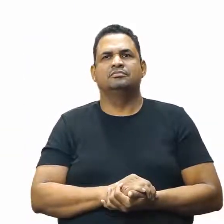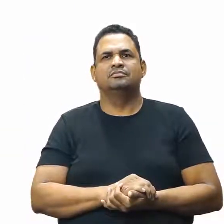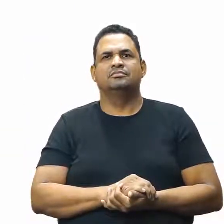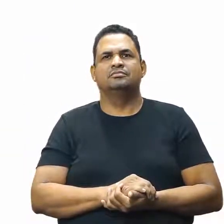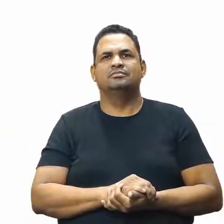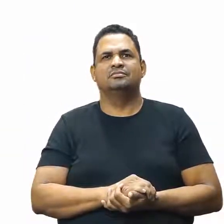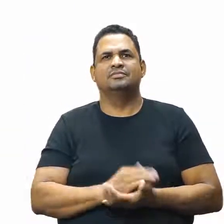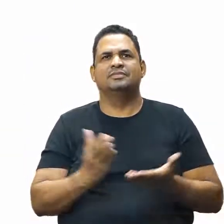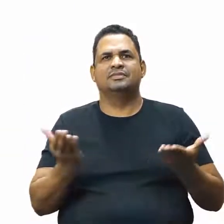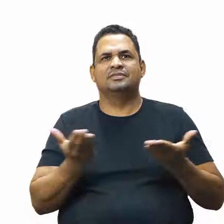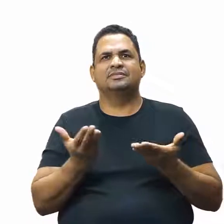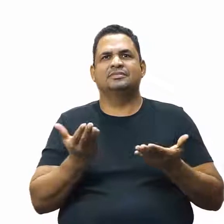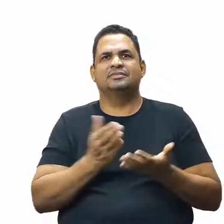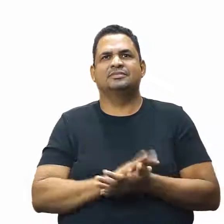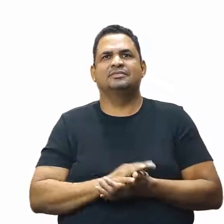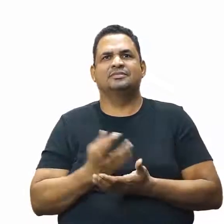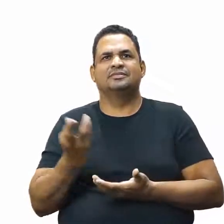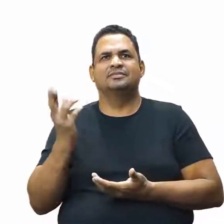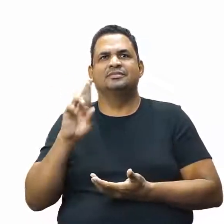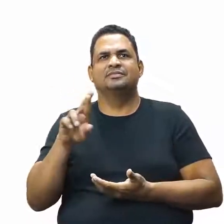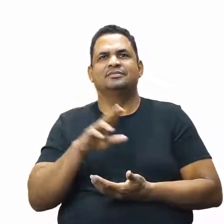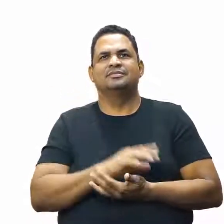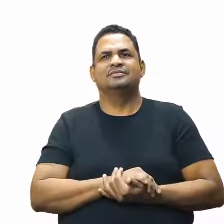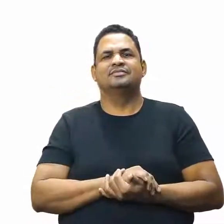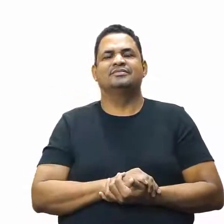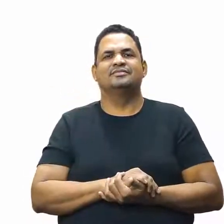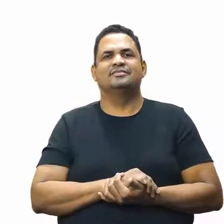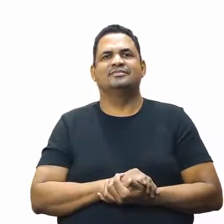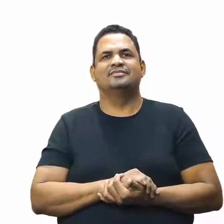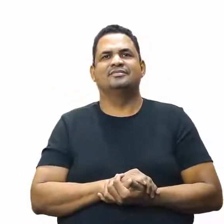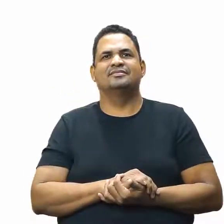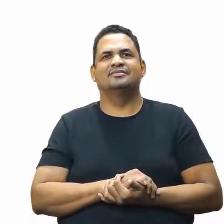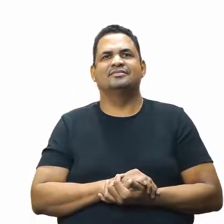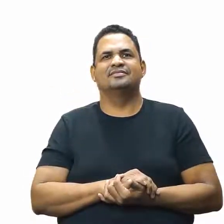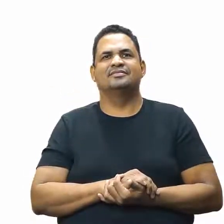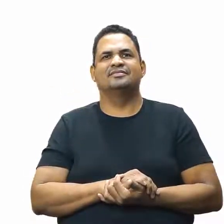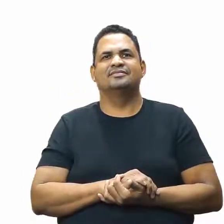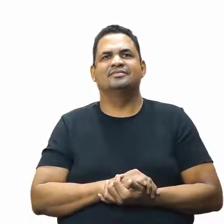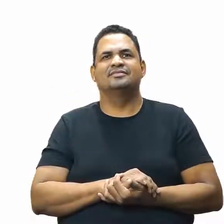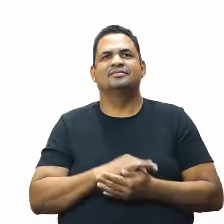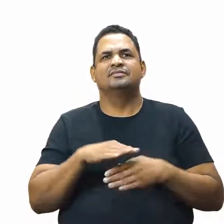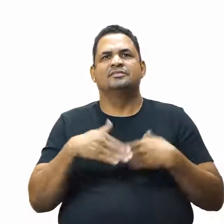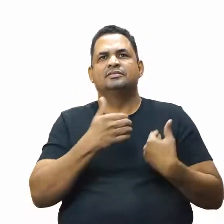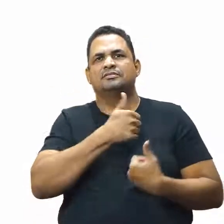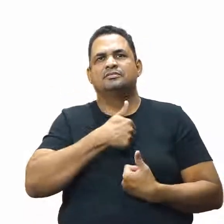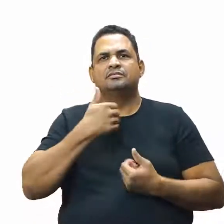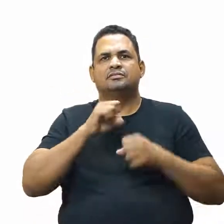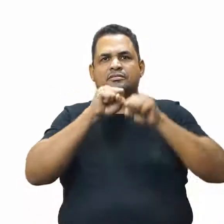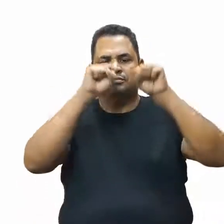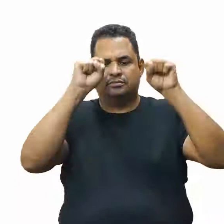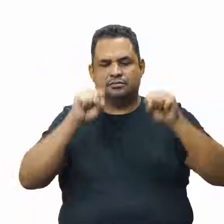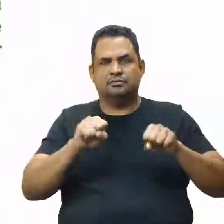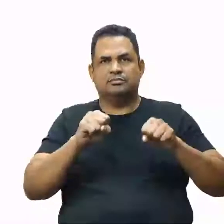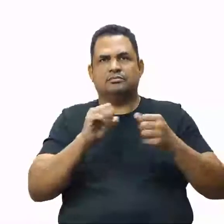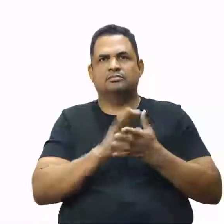Misericordioso, vamos logo, hora de recuperar. Quarta questão. Quais são os benefícios do